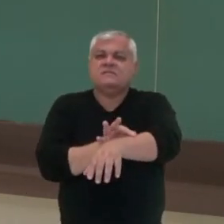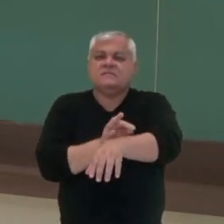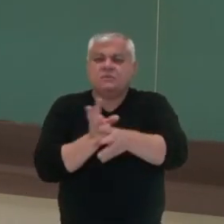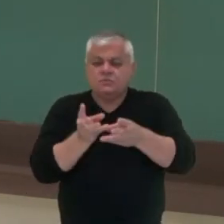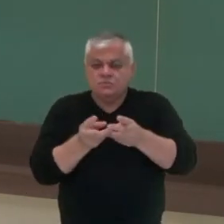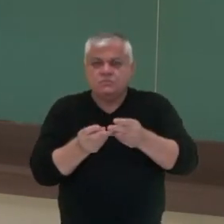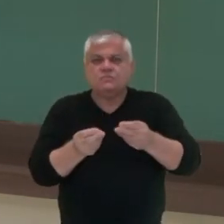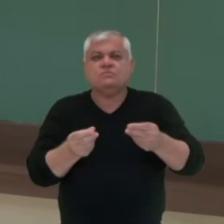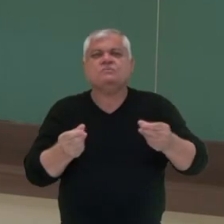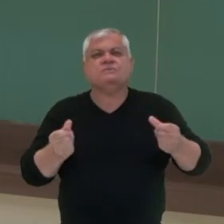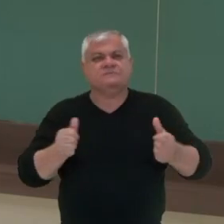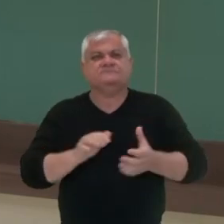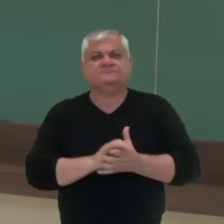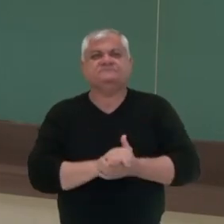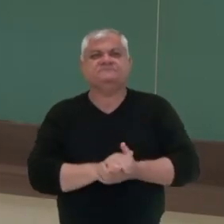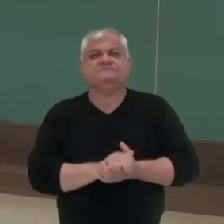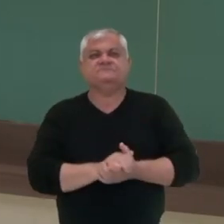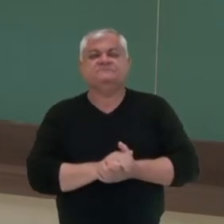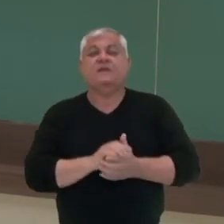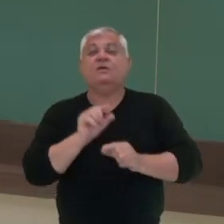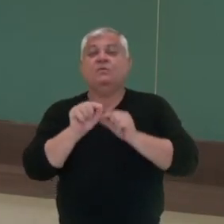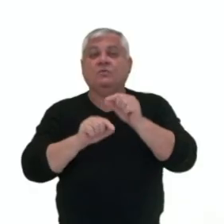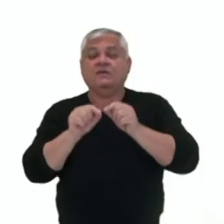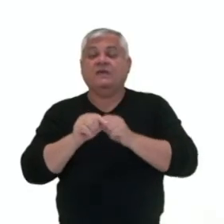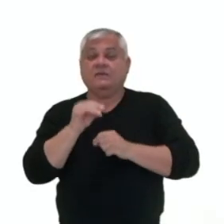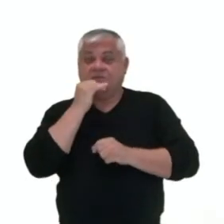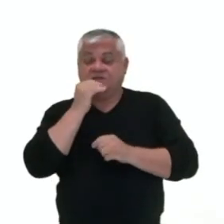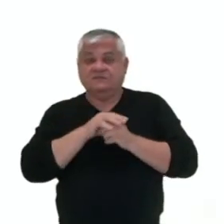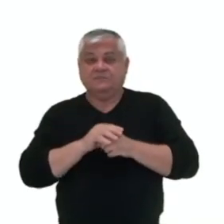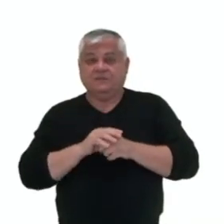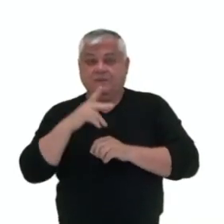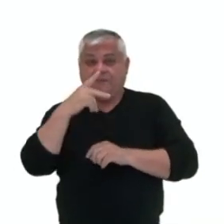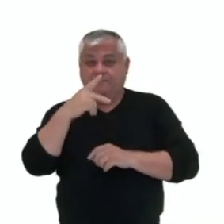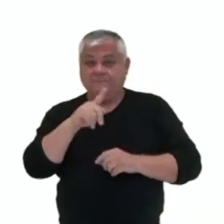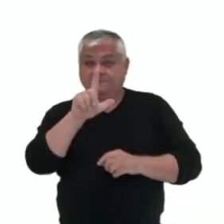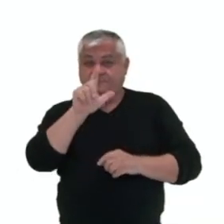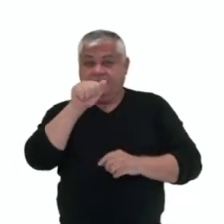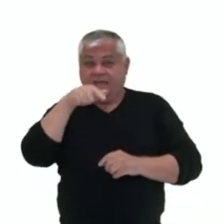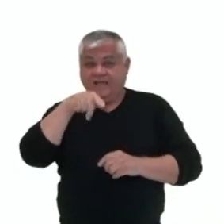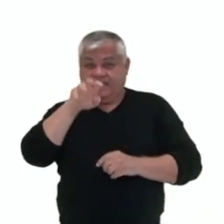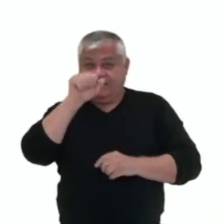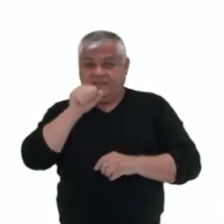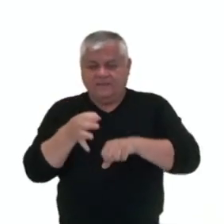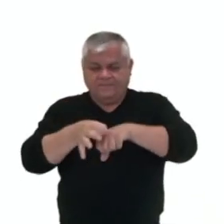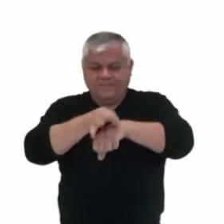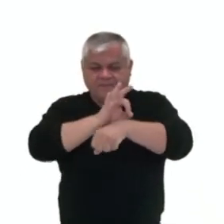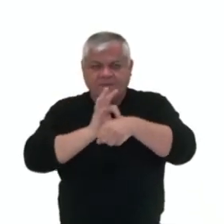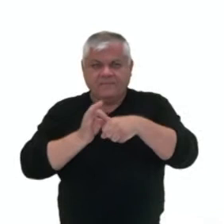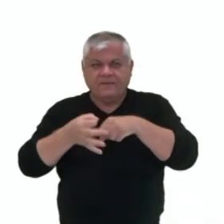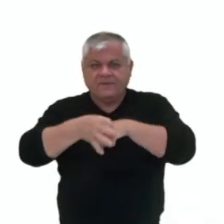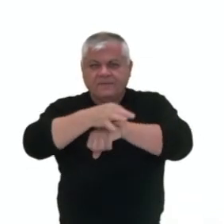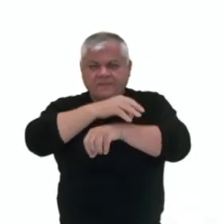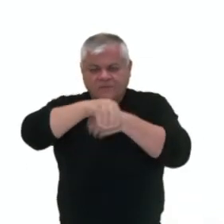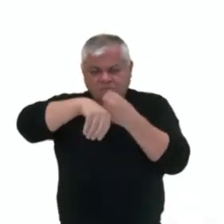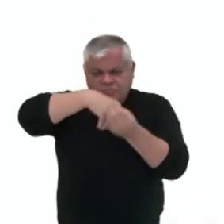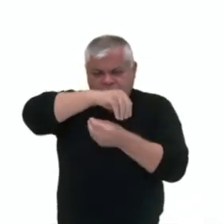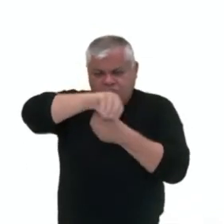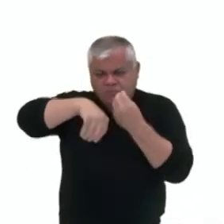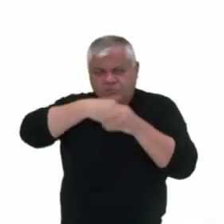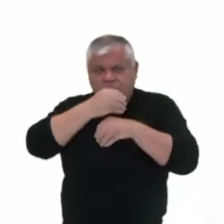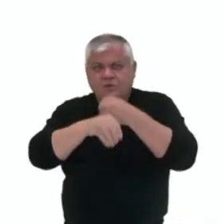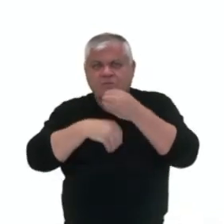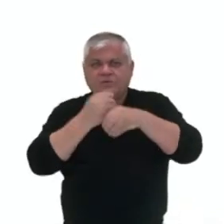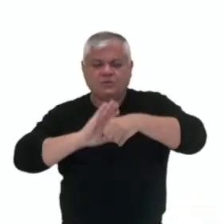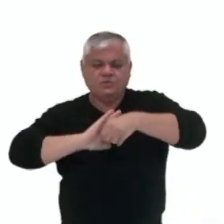formar o coágulo sanguíneo, né? Então, quando as plaquetas começam a se juntar, ocorre uma cascata de reações até formar essa